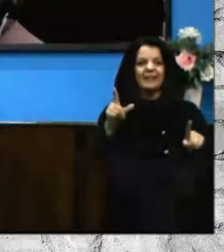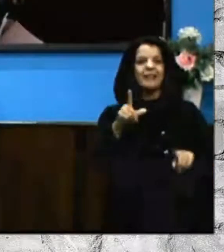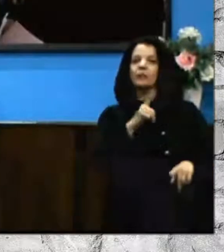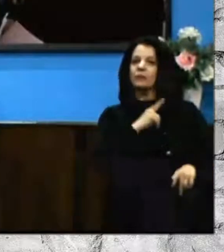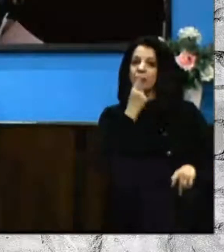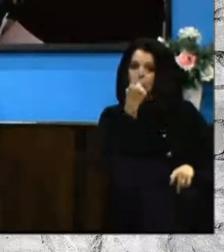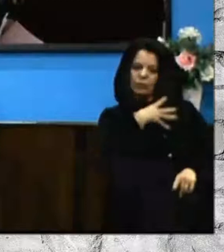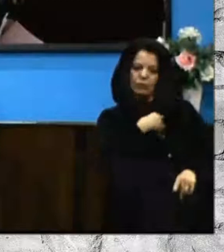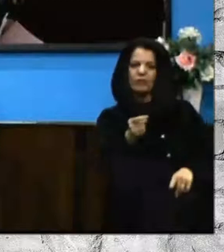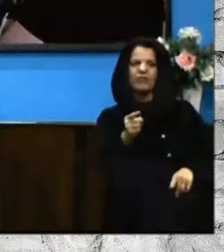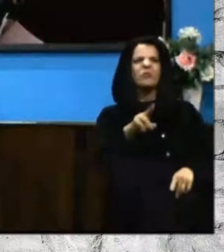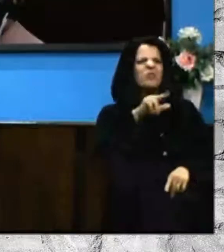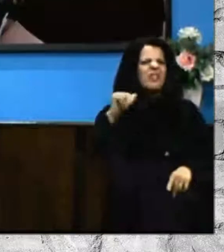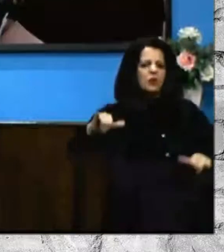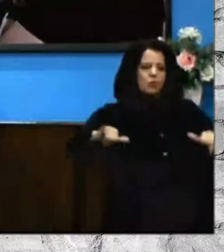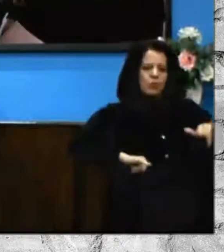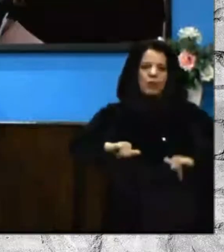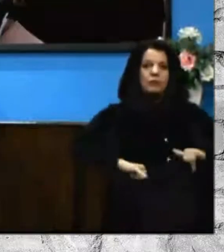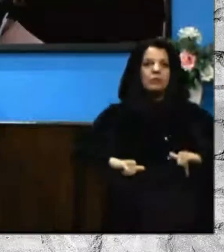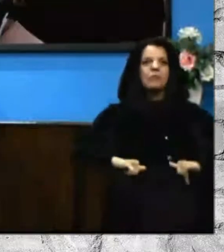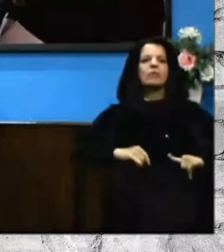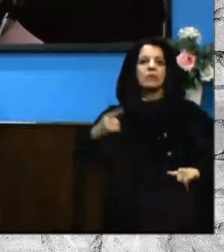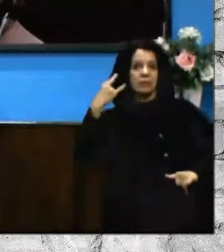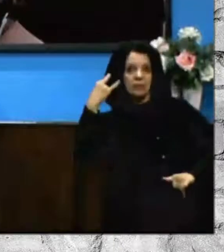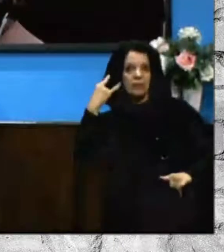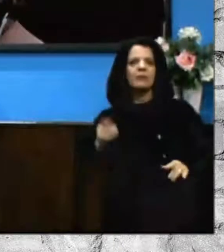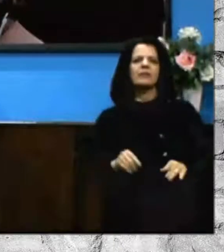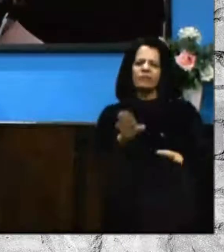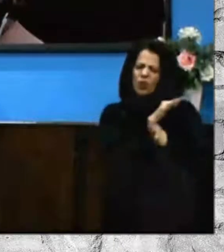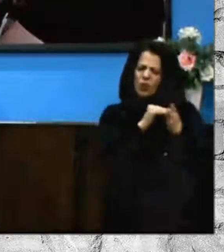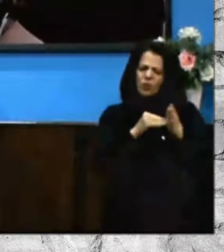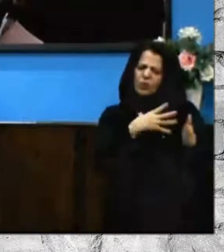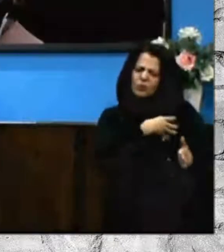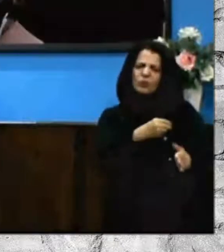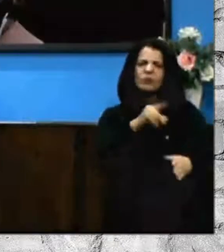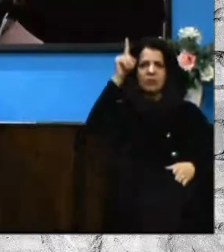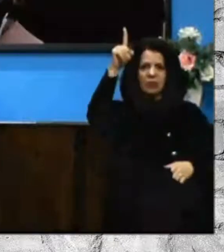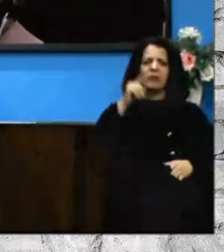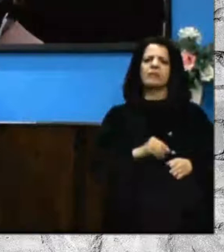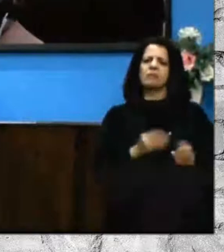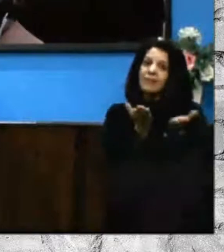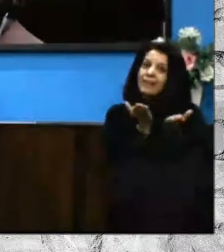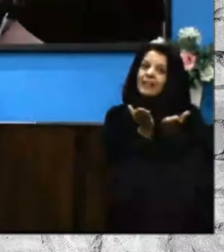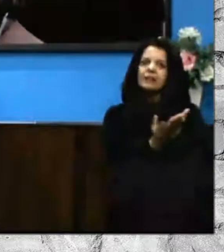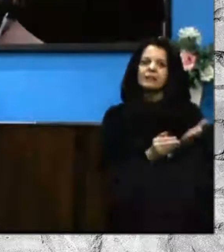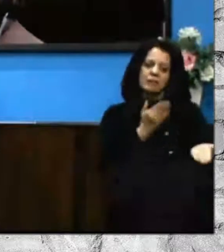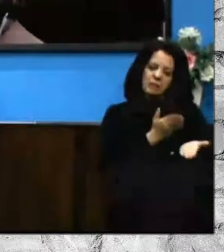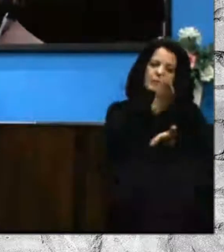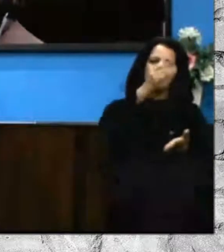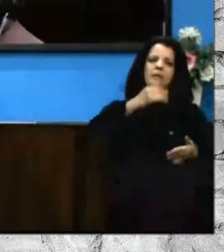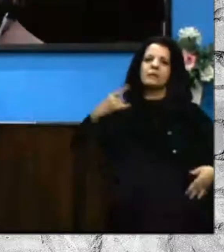tentado. Ele tem um sem pecado, mas todos os filhos de Deus passaram